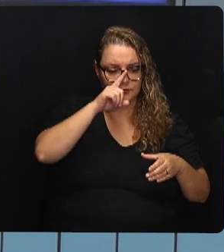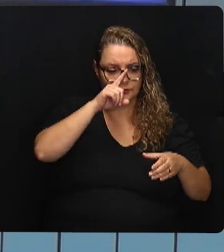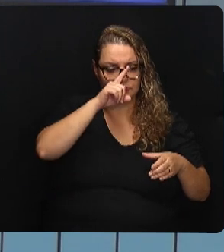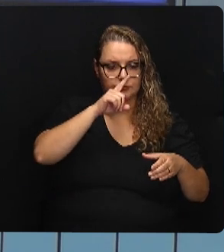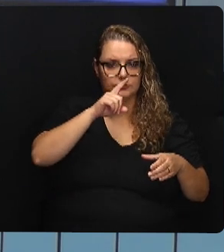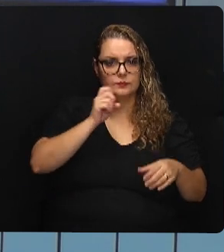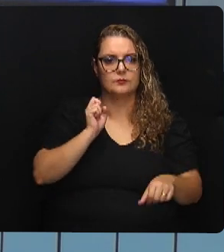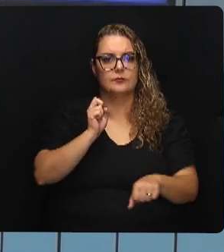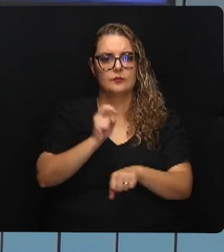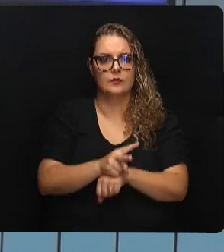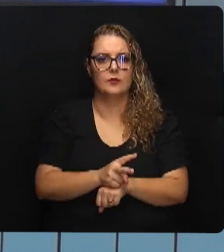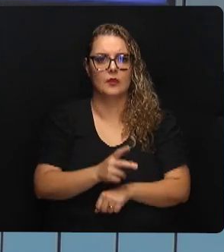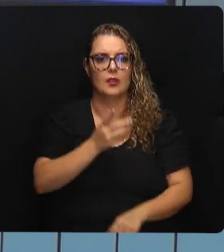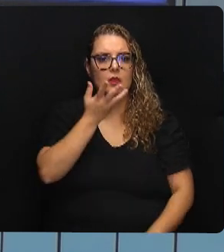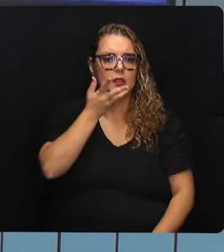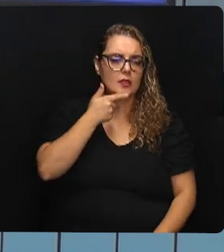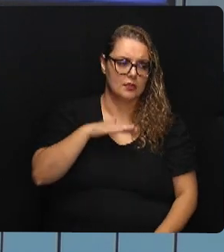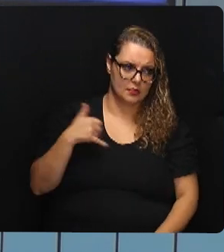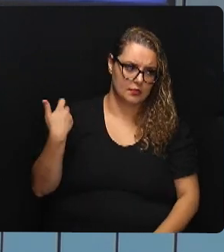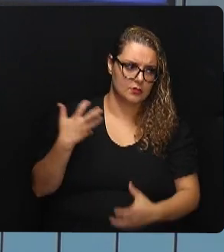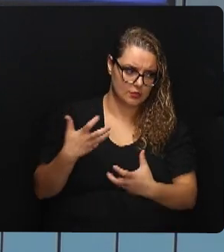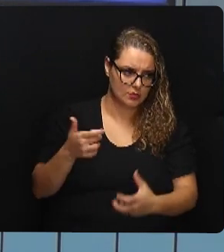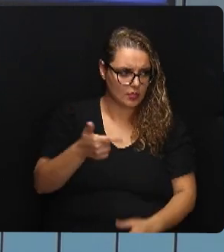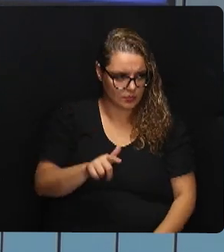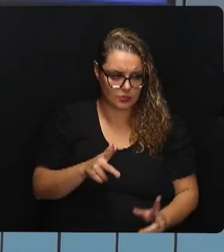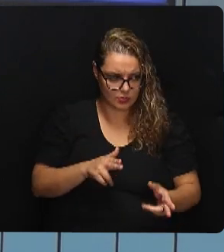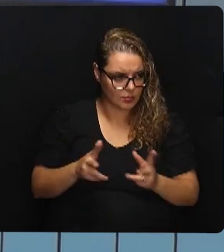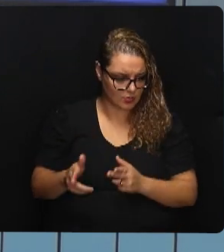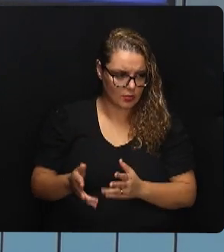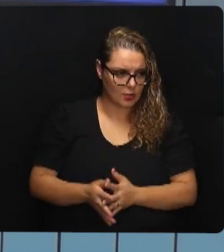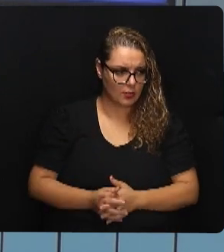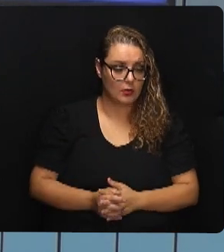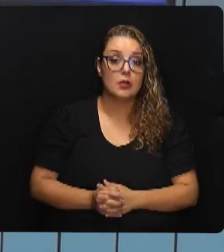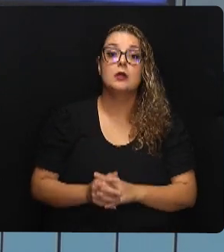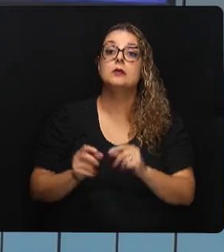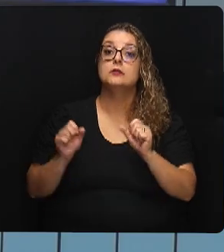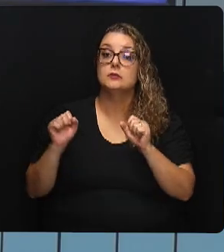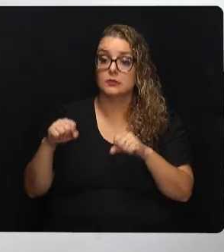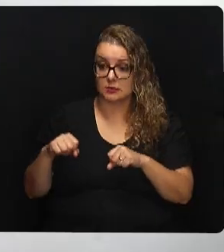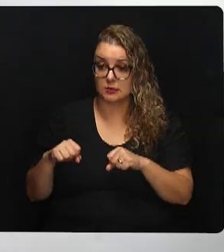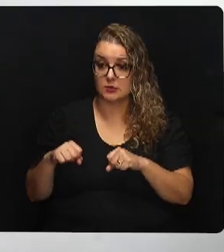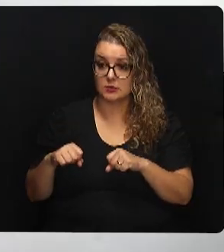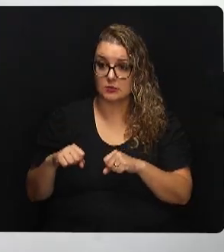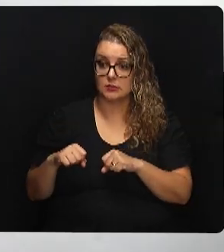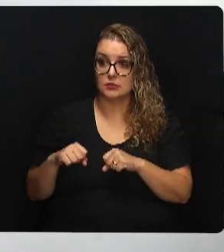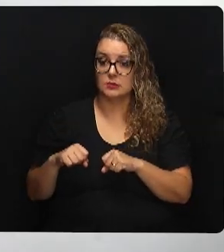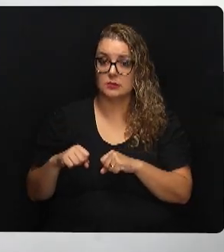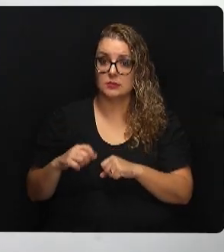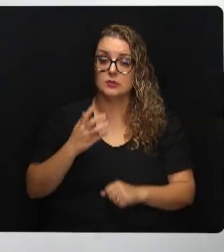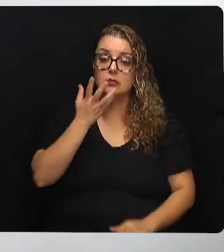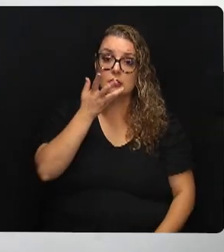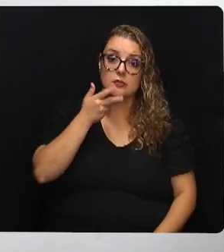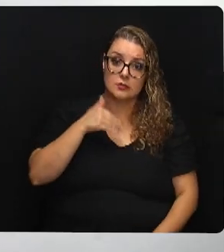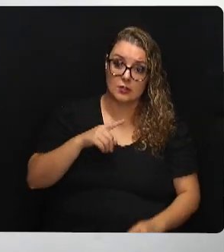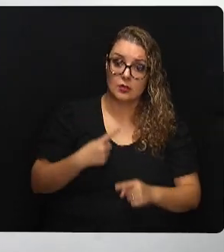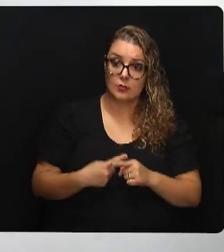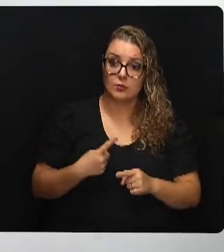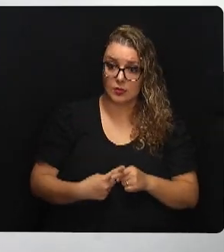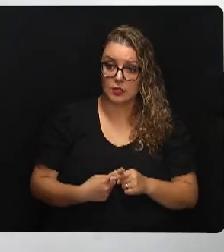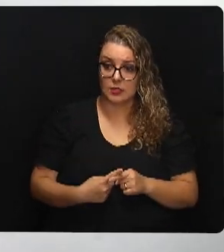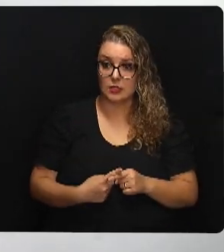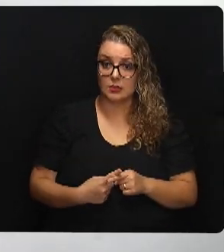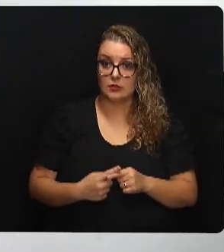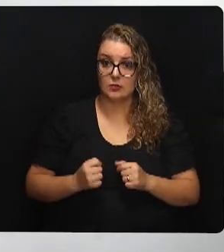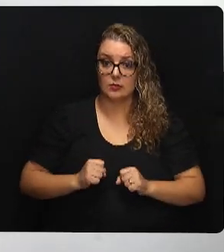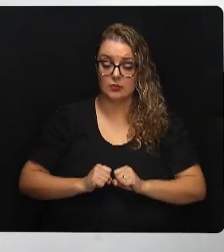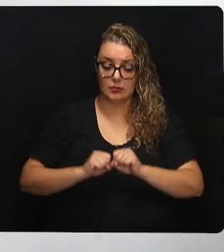grupos de risco para as viroses são as crianças e os idosos? Sim, as crianças,